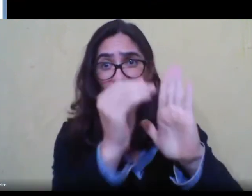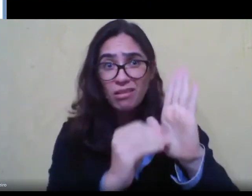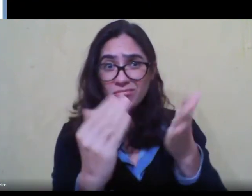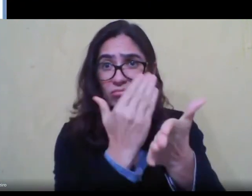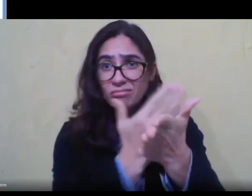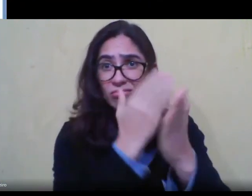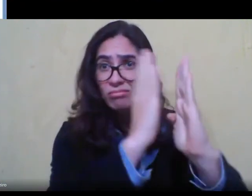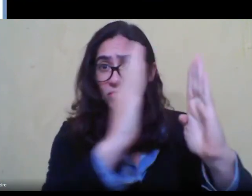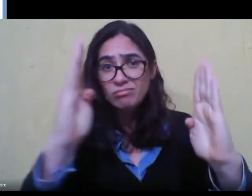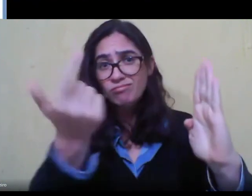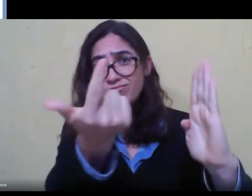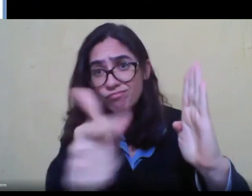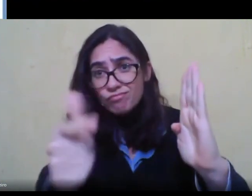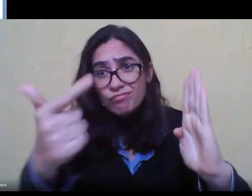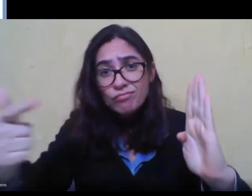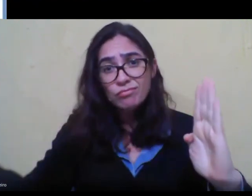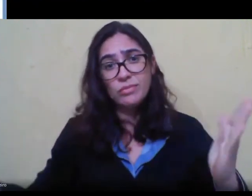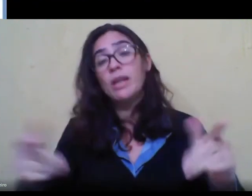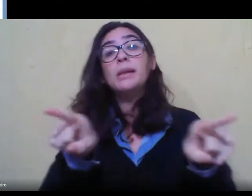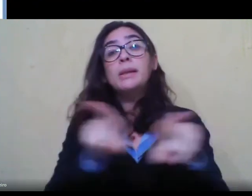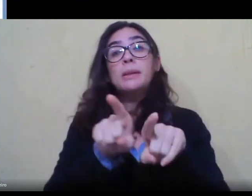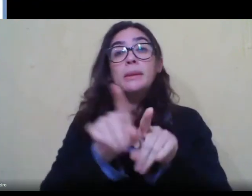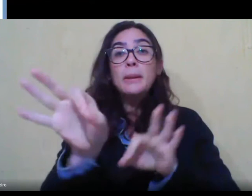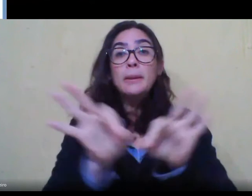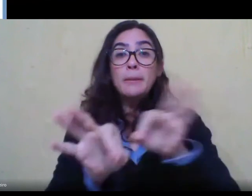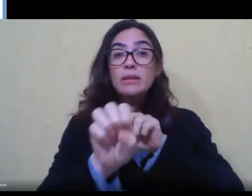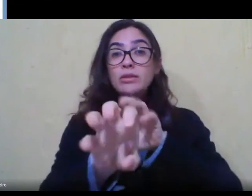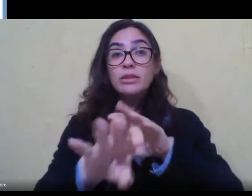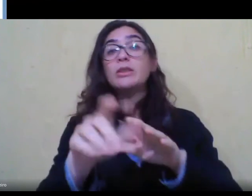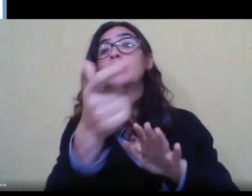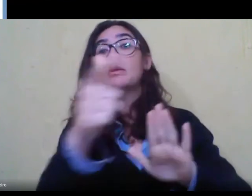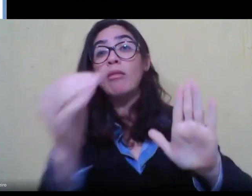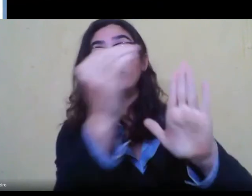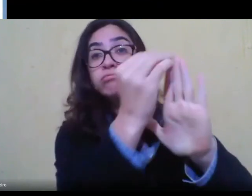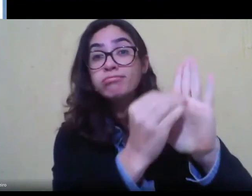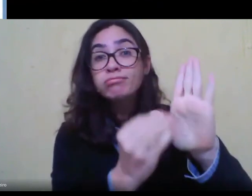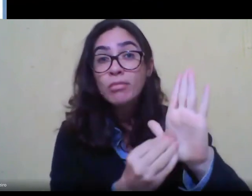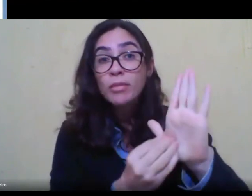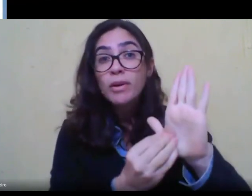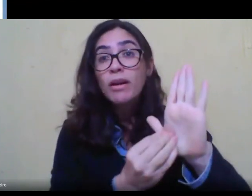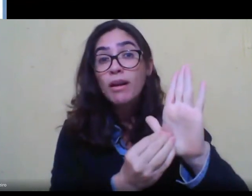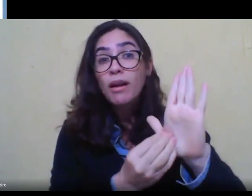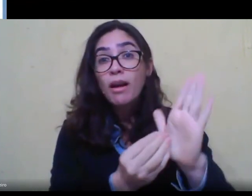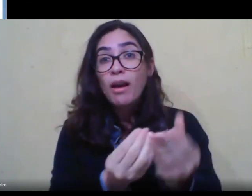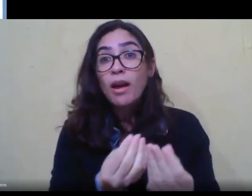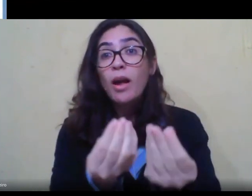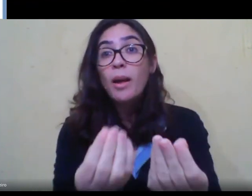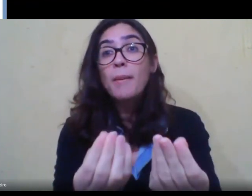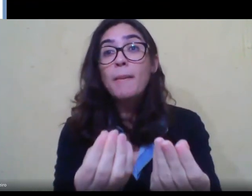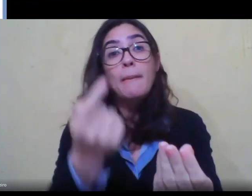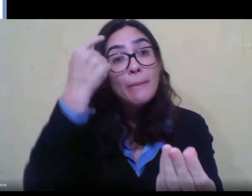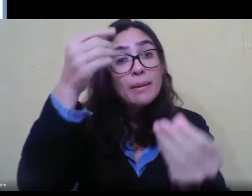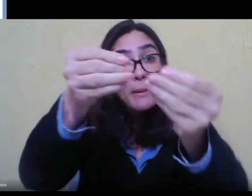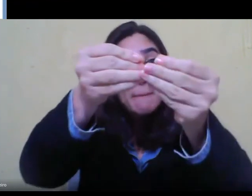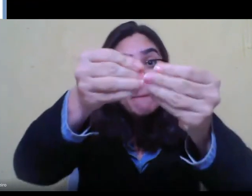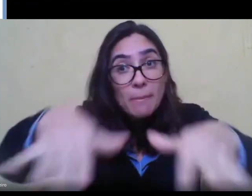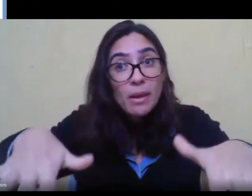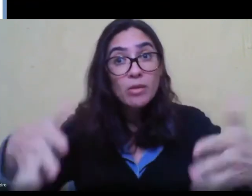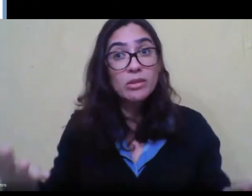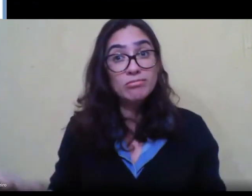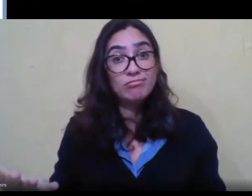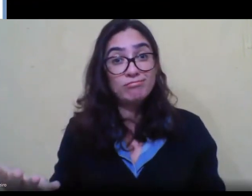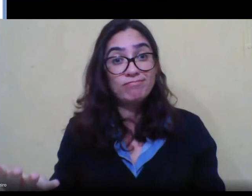não vão, entre aspas, também ser penalizados ou ser prejudicados. Porque, assim, é simplesmente uma questão de